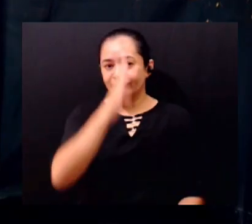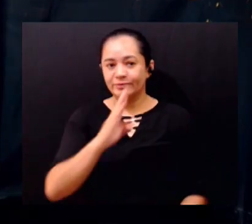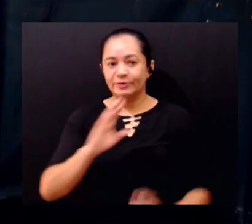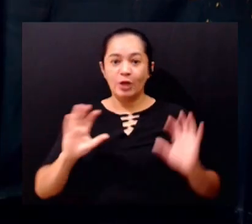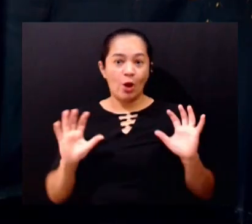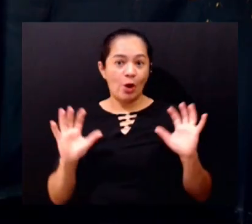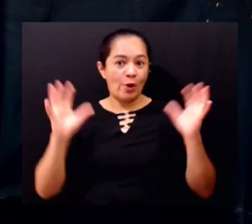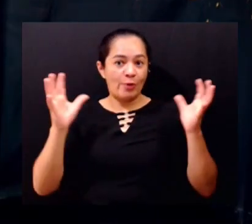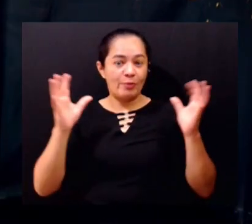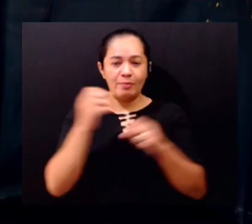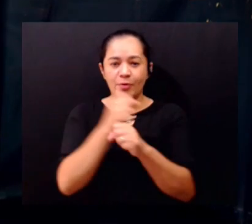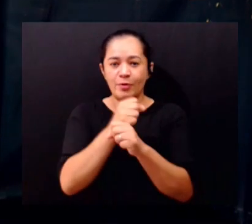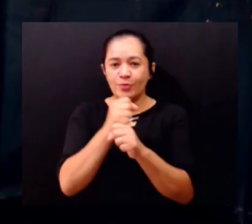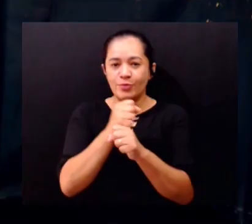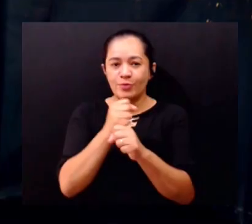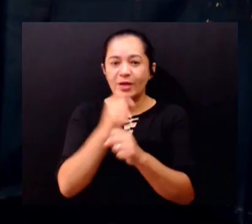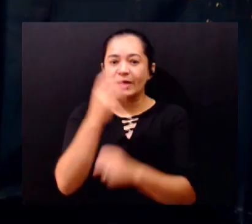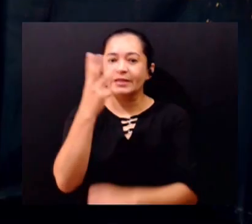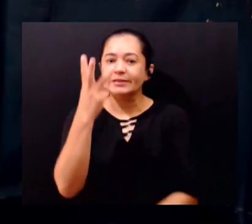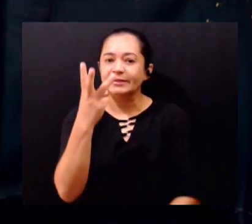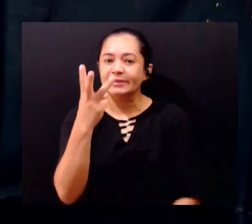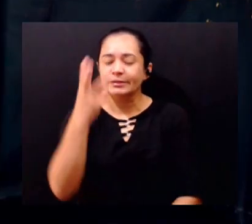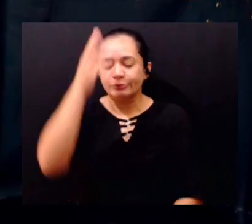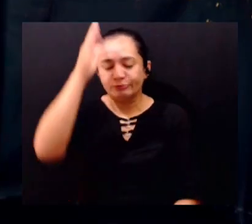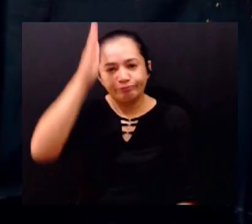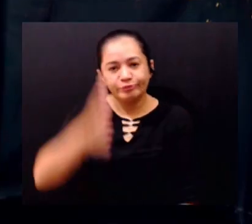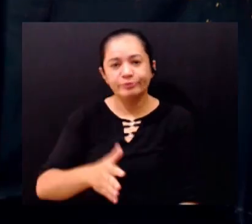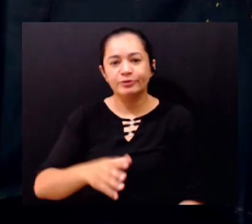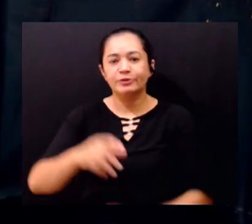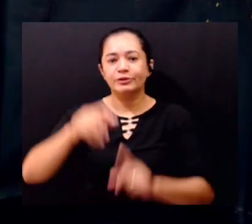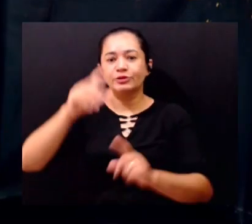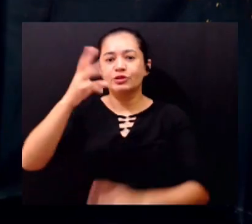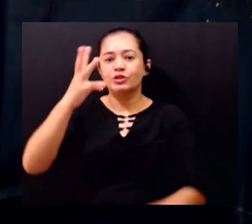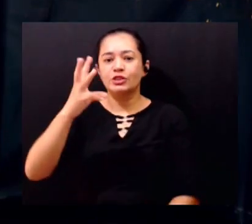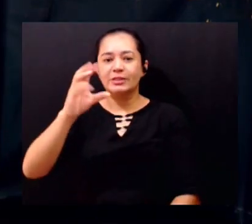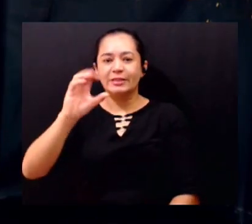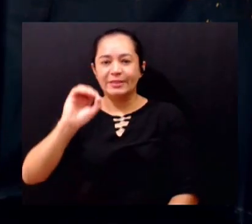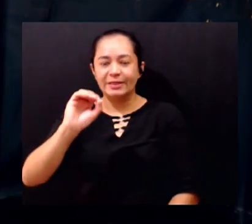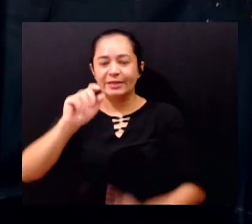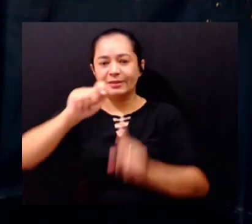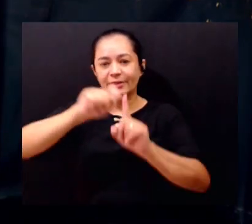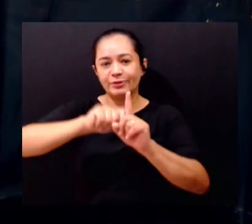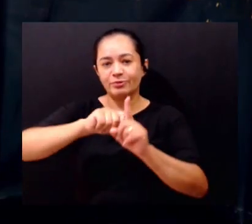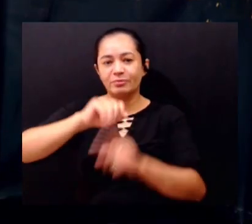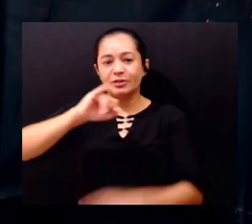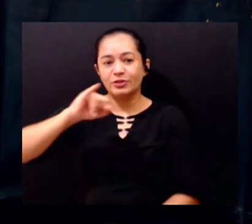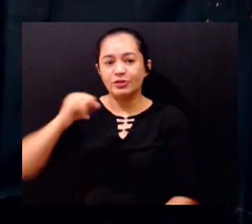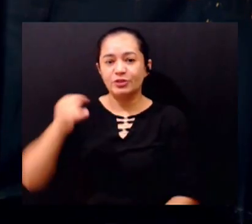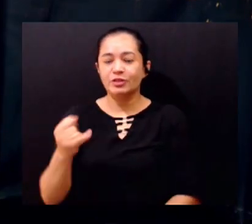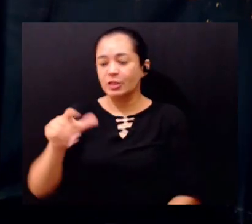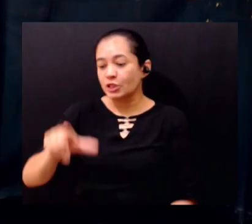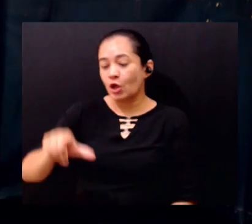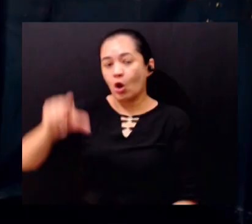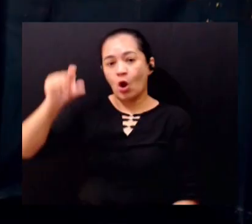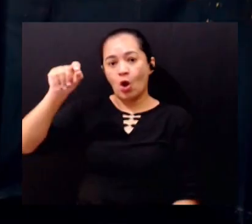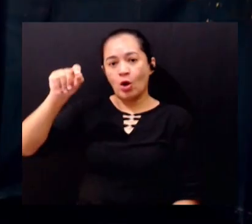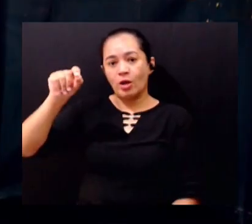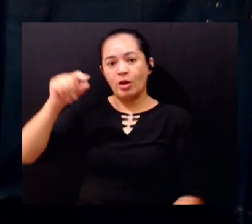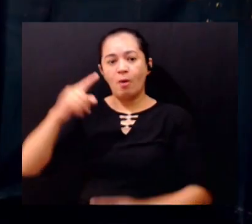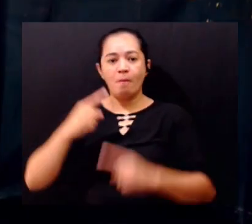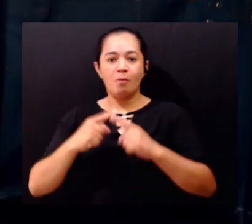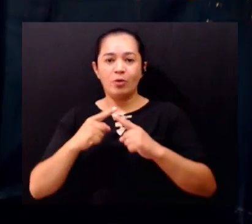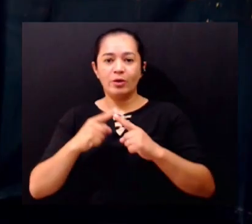no dia 30 de janeiro. E a escolha da data é feita em homenagem à primeira história em quadrinhos do Brasil, As Aventuras